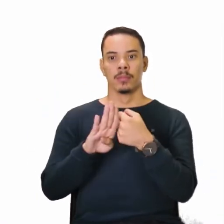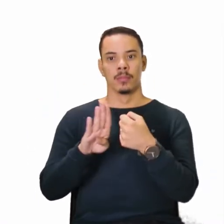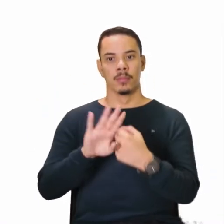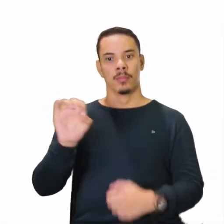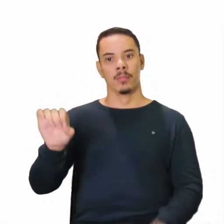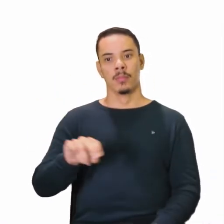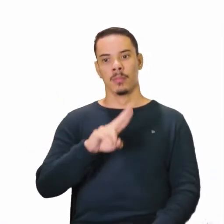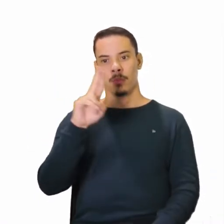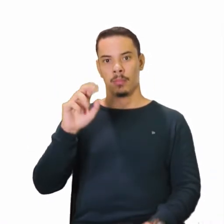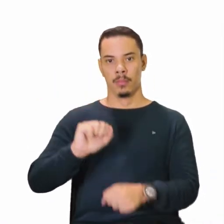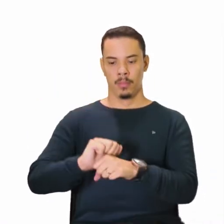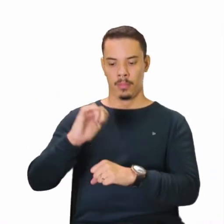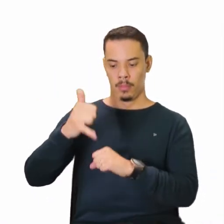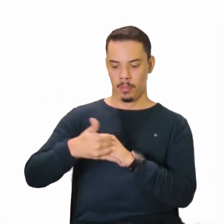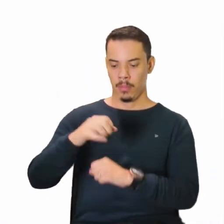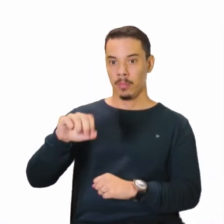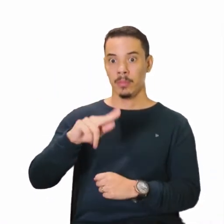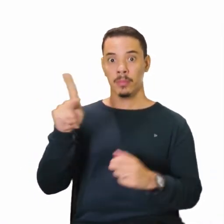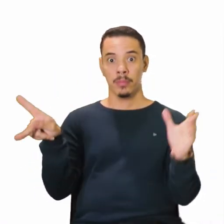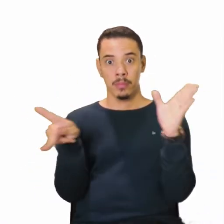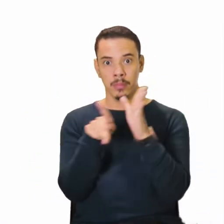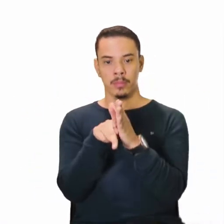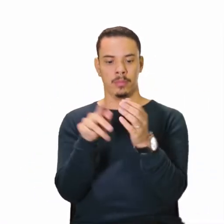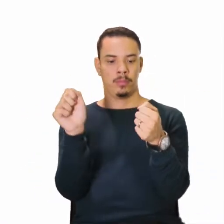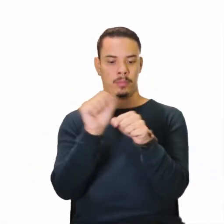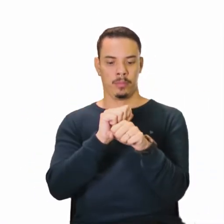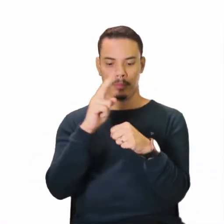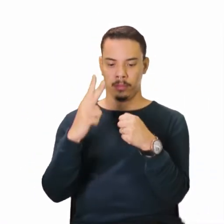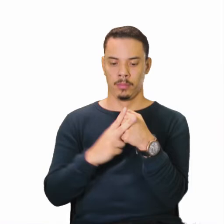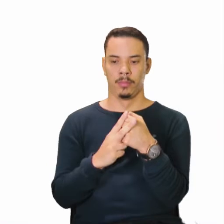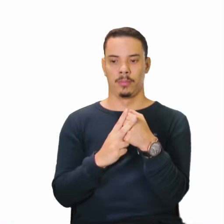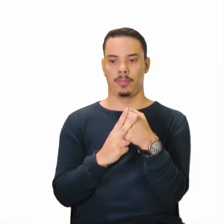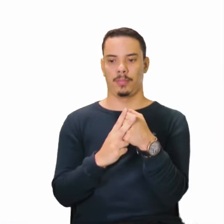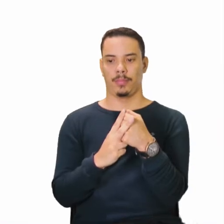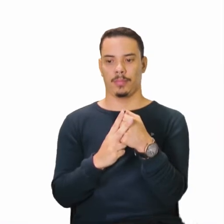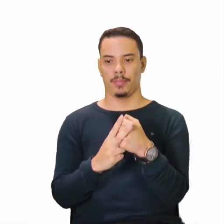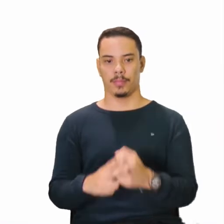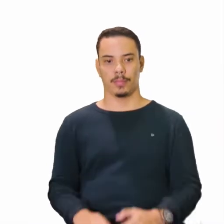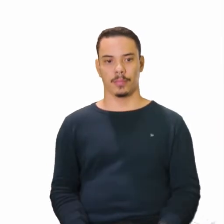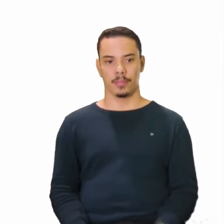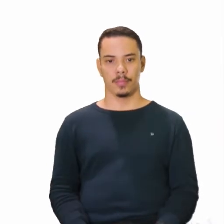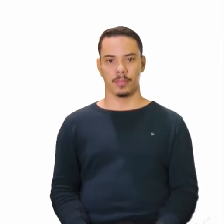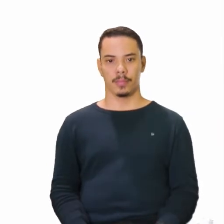ou adjetivo ou advérbio. Olha só.